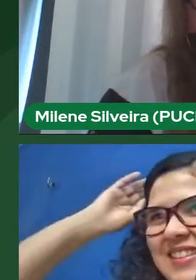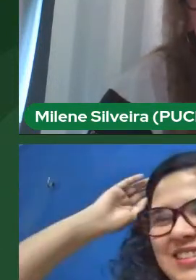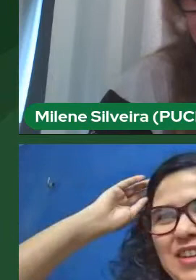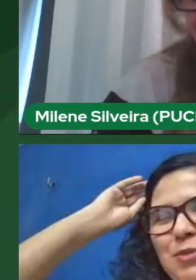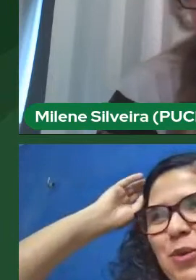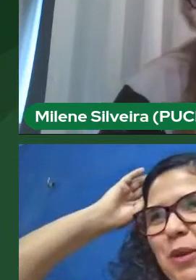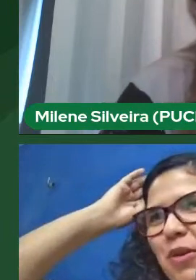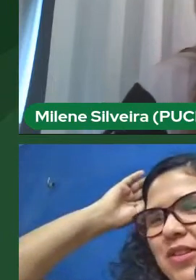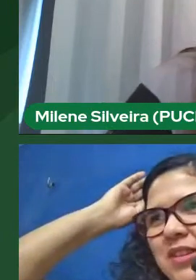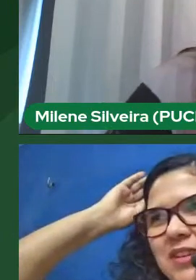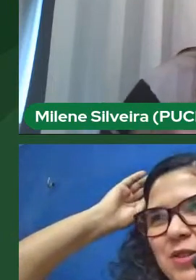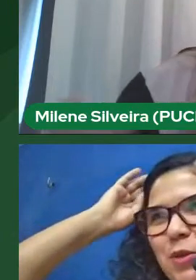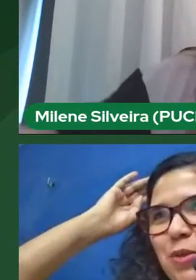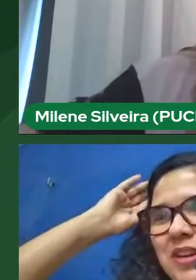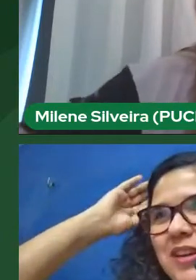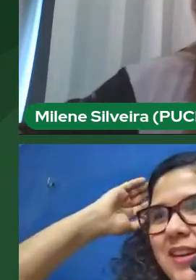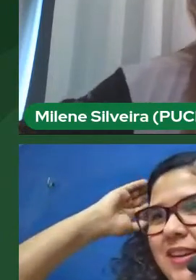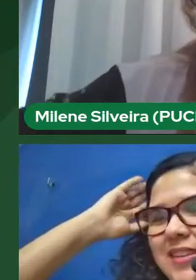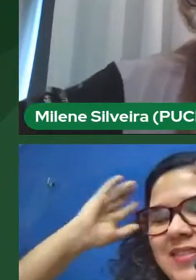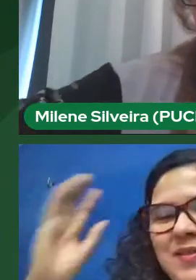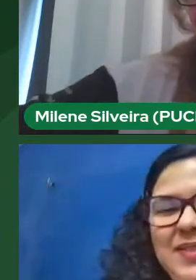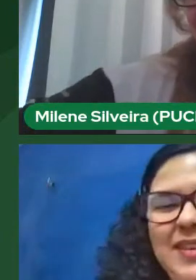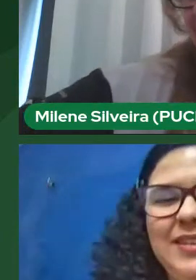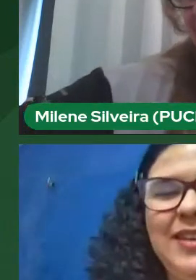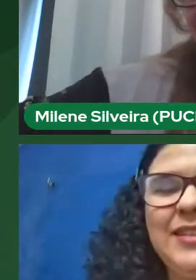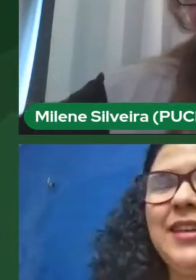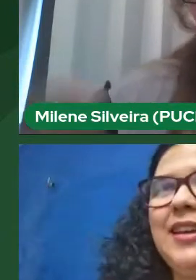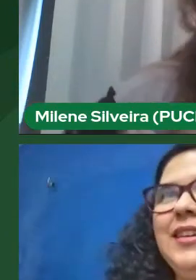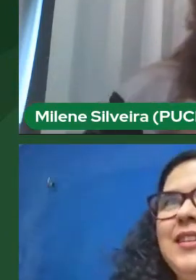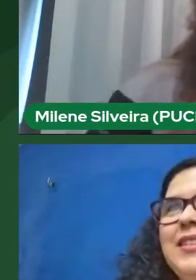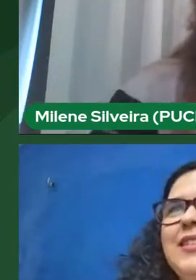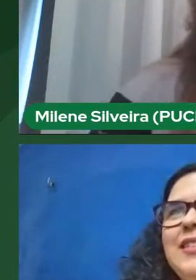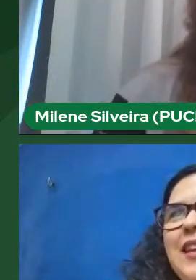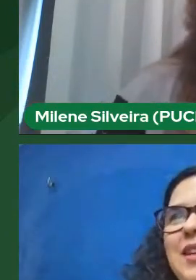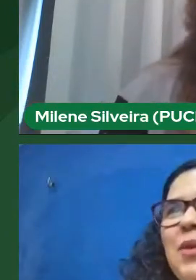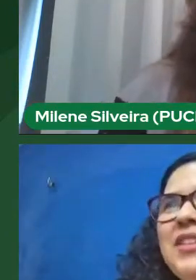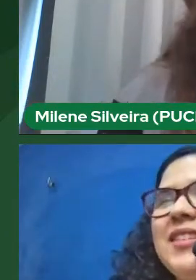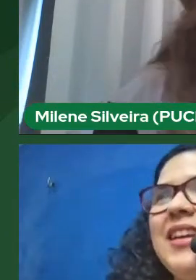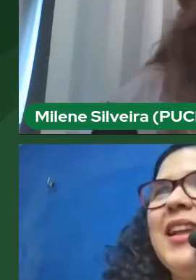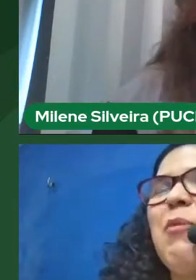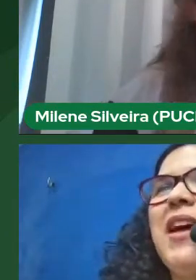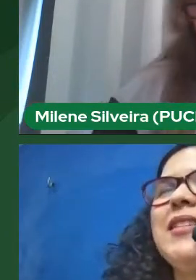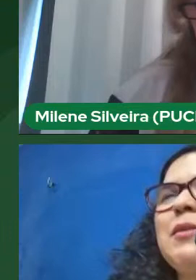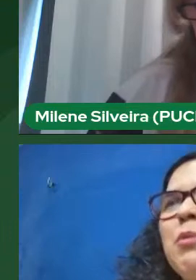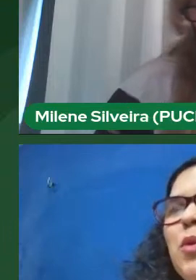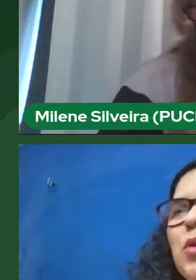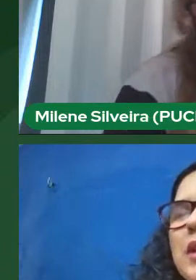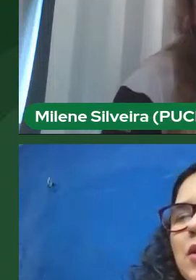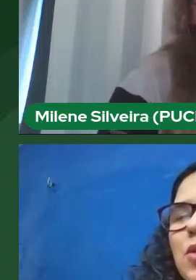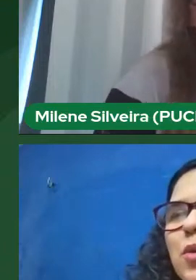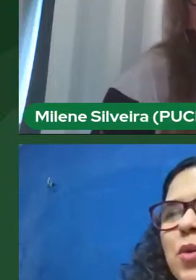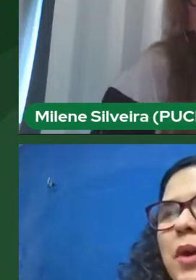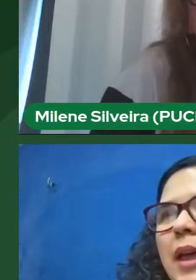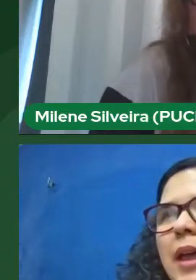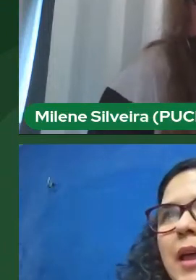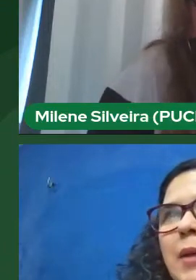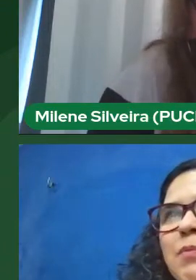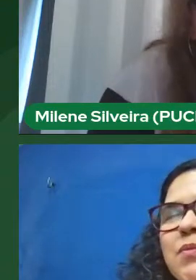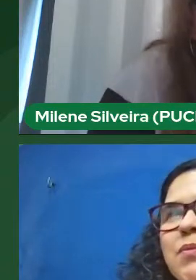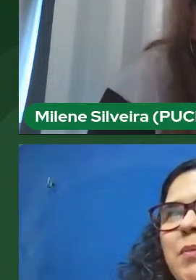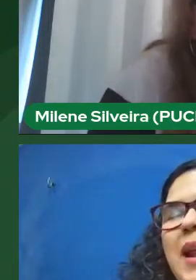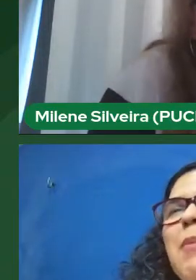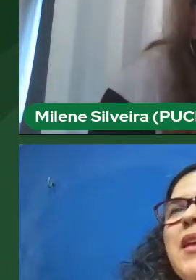Obrigada, Isa. Gente, muito emocionante. Todo mundo aqui já sem ter o que dizer, né? Mas muito lindo